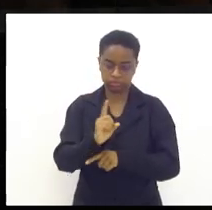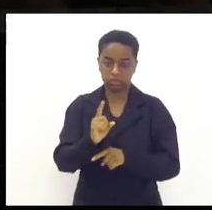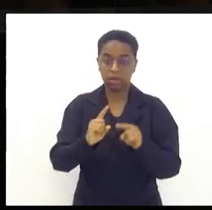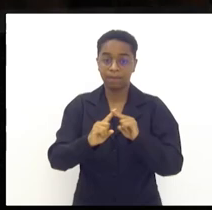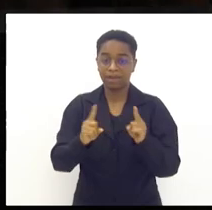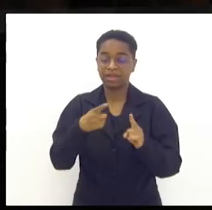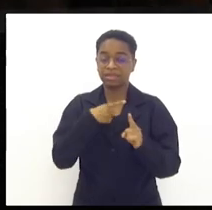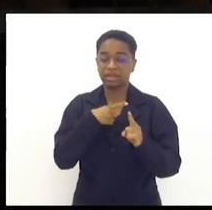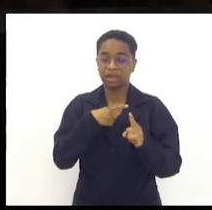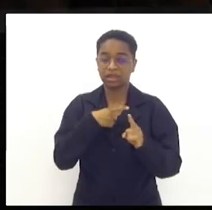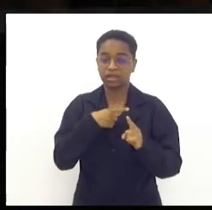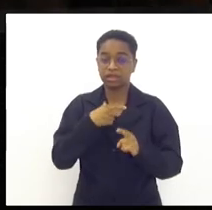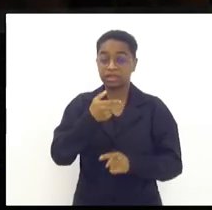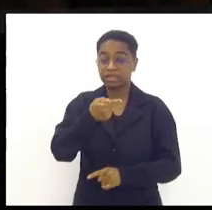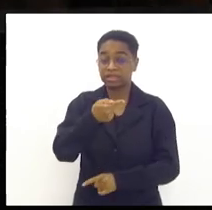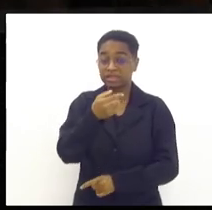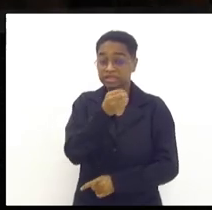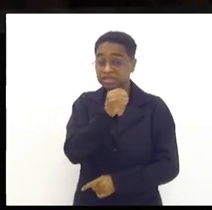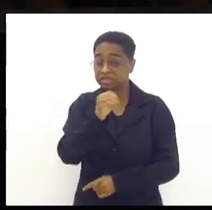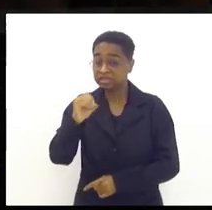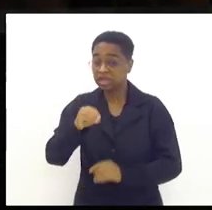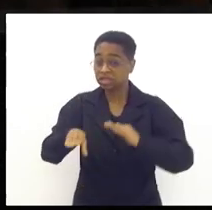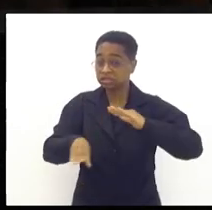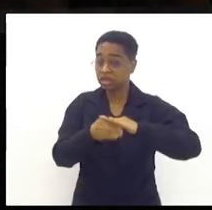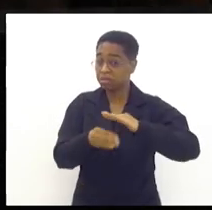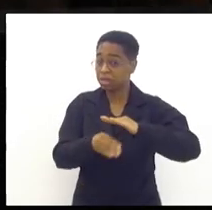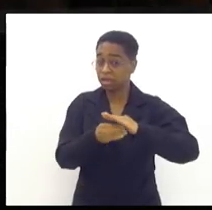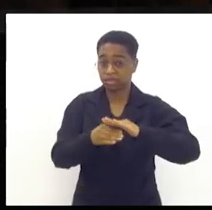recebeu mais de 700 emendas.